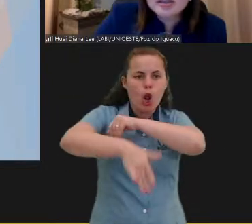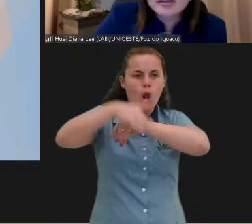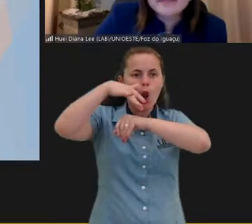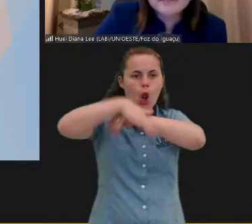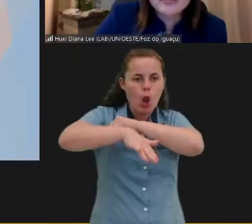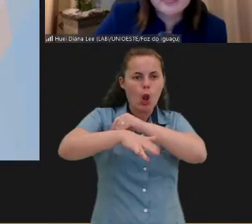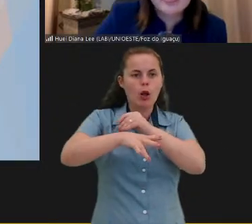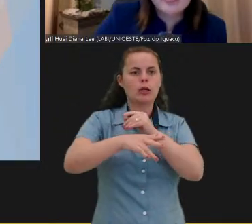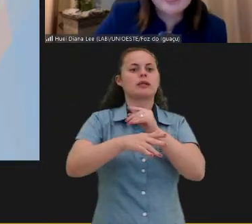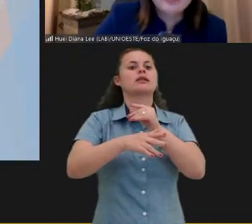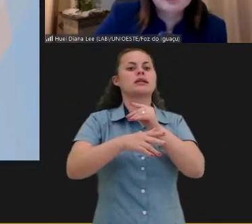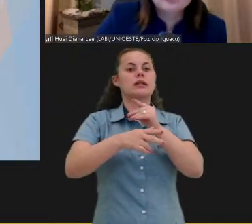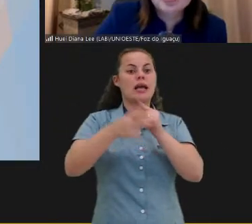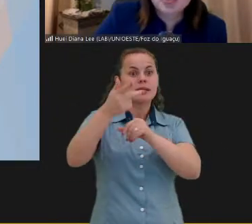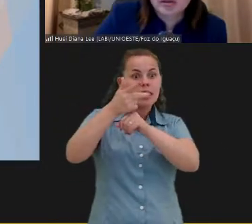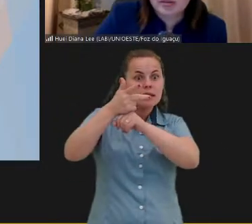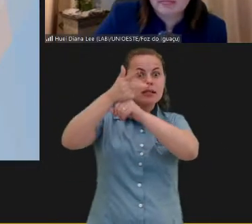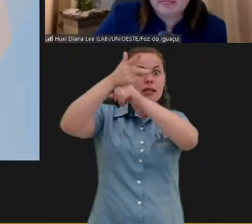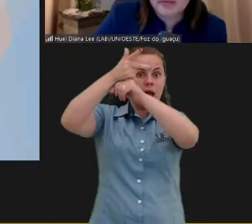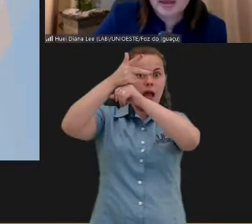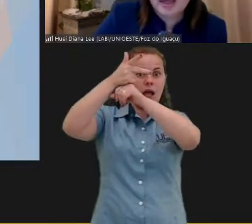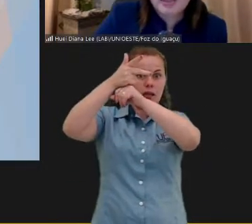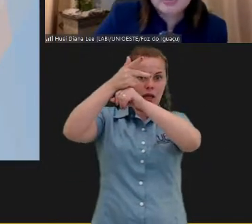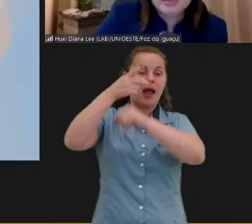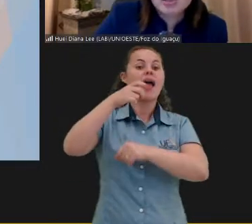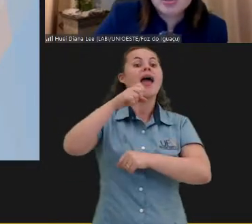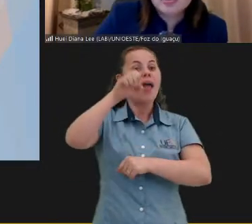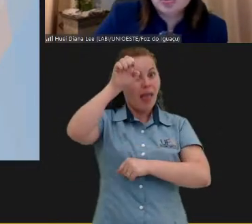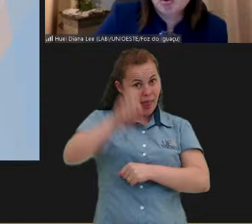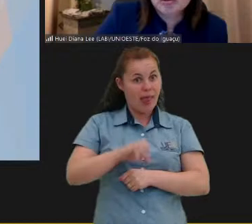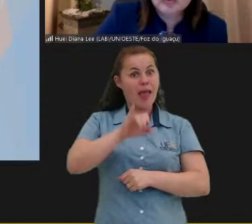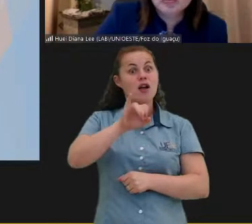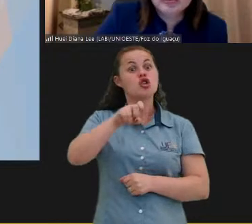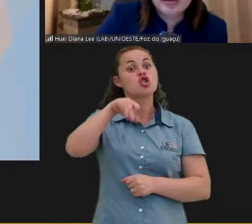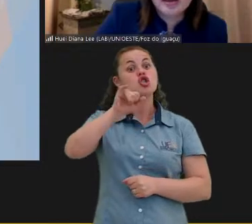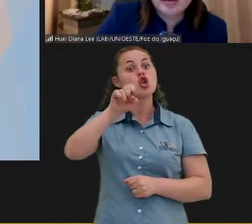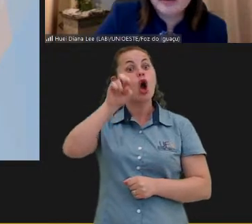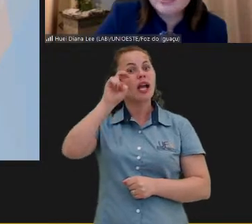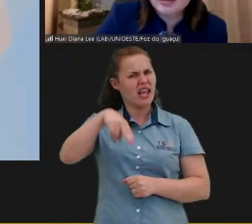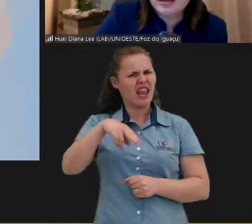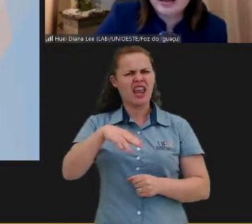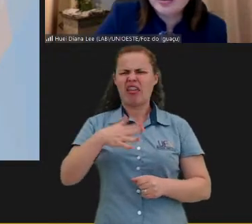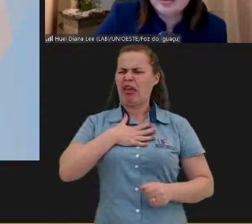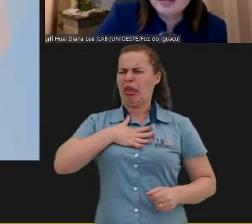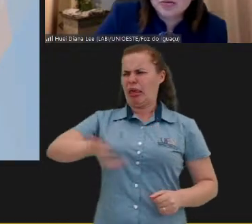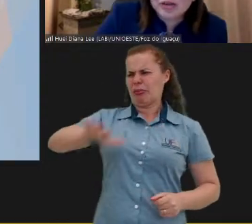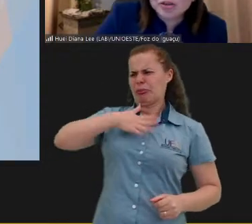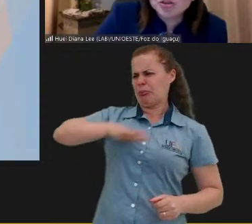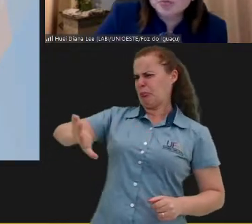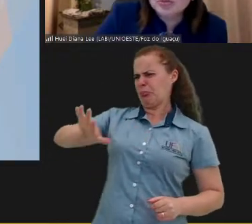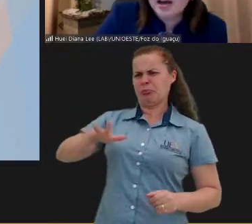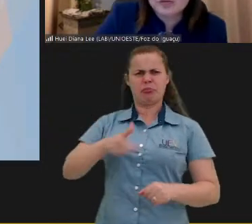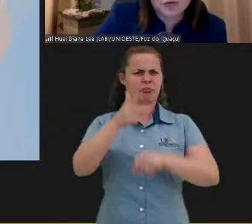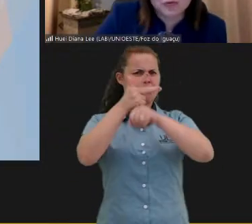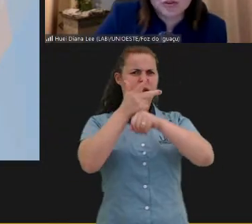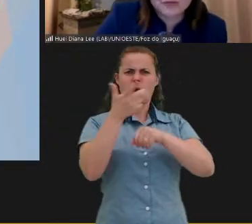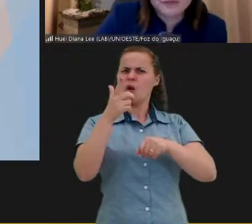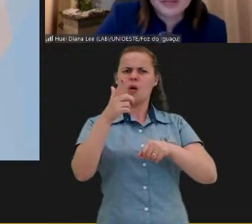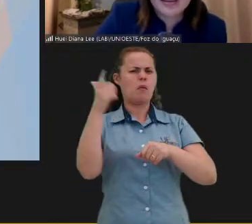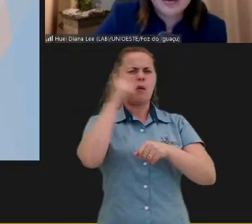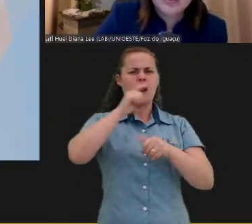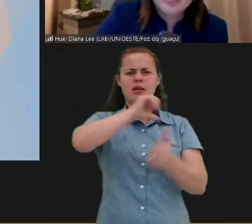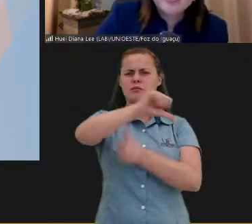estatuetinha aqui é um jockey, que ele disse que todo mundo odeia, mas está lá e ninguém tem coragem de mudar a